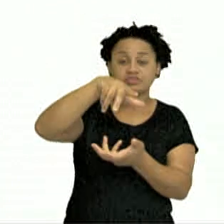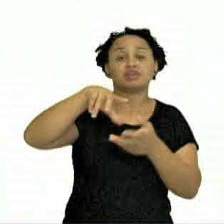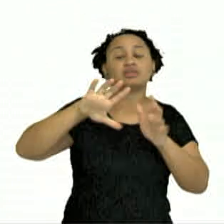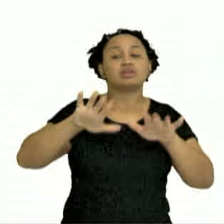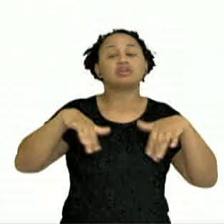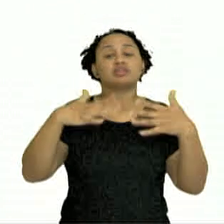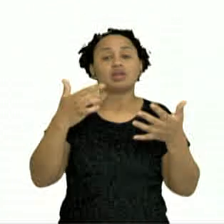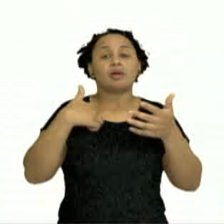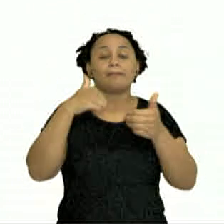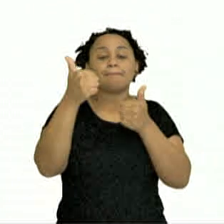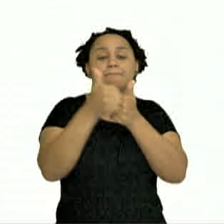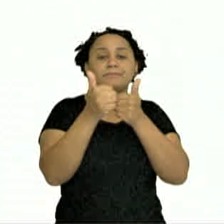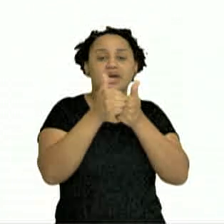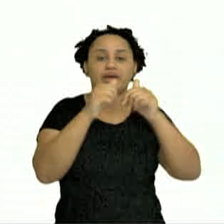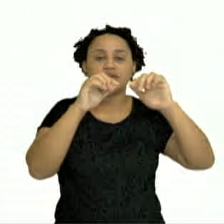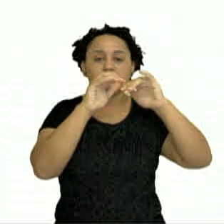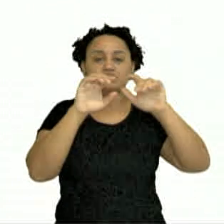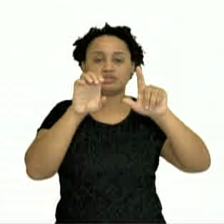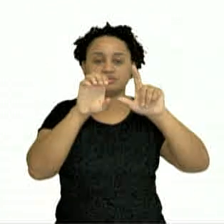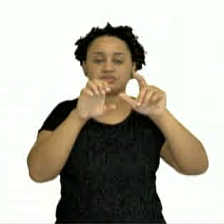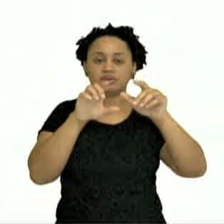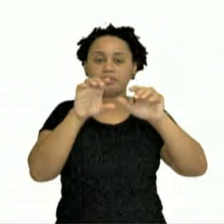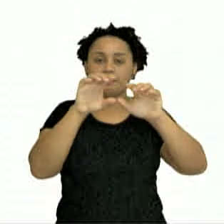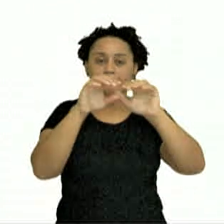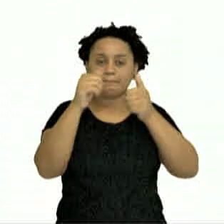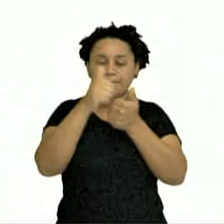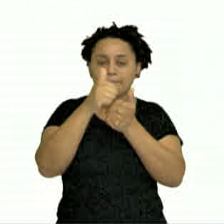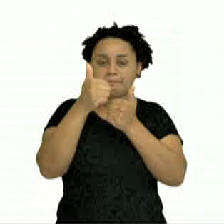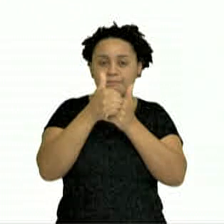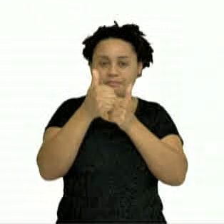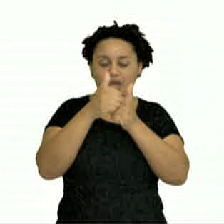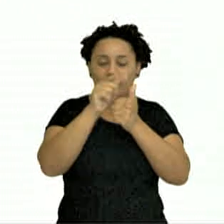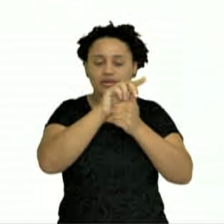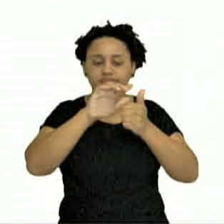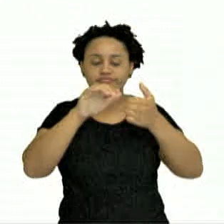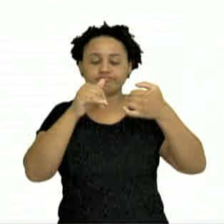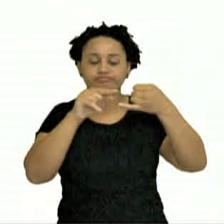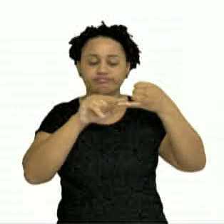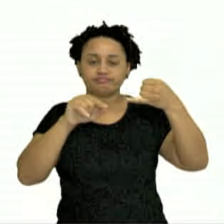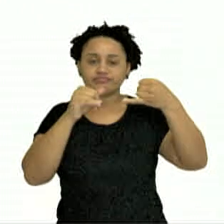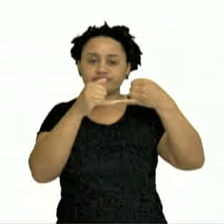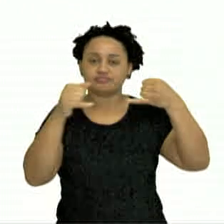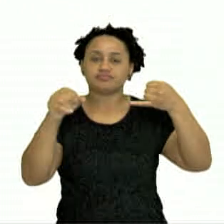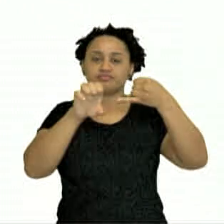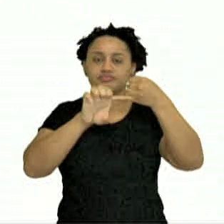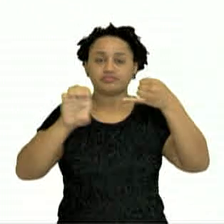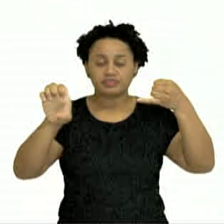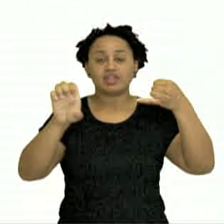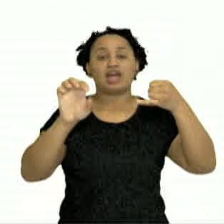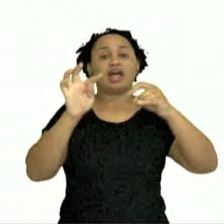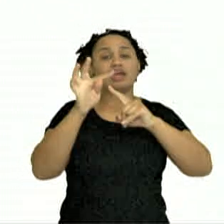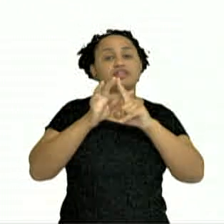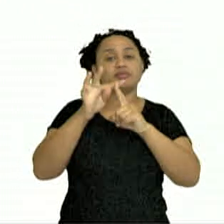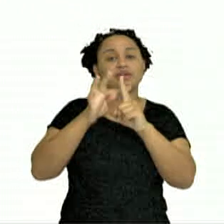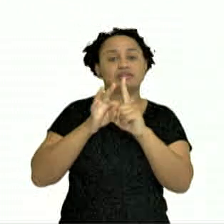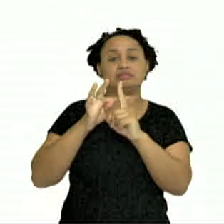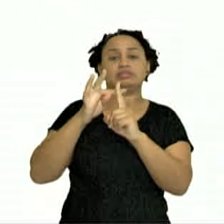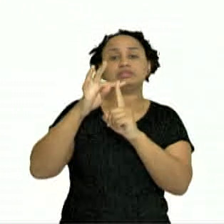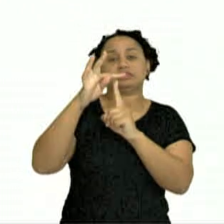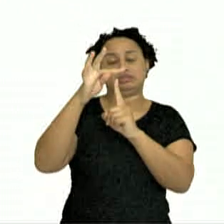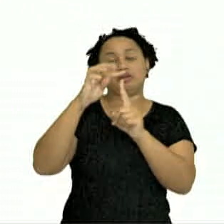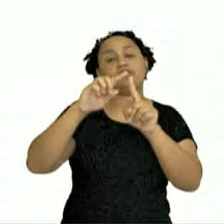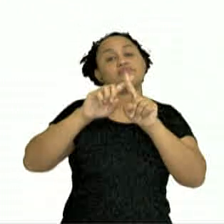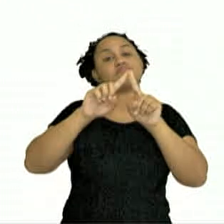mais próximo à linha do Equador, nas baixas latitudes, mais as temperaturas tendem a aumentar. Por